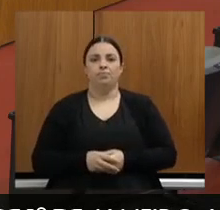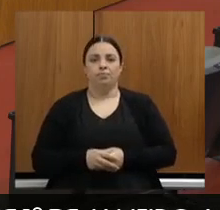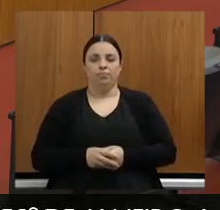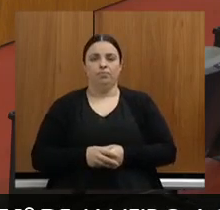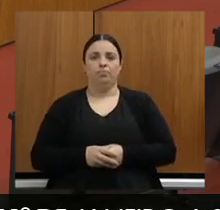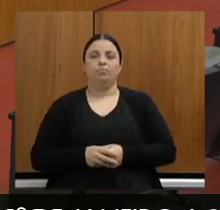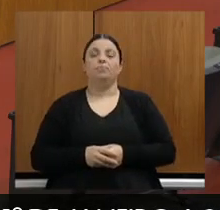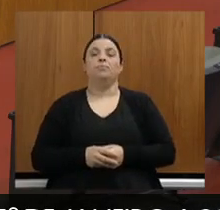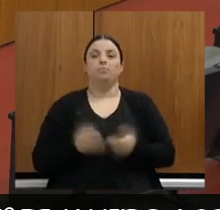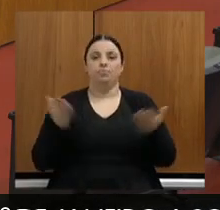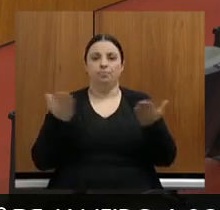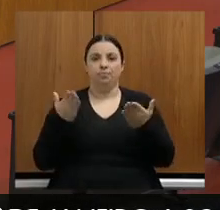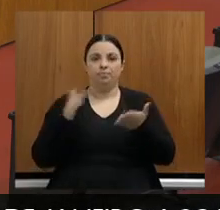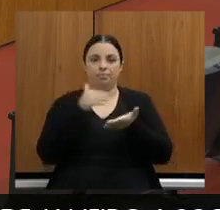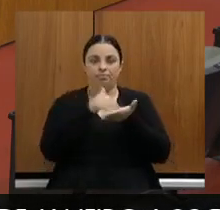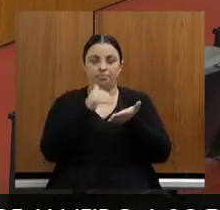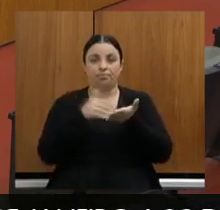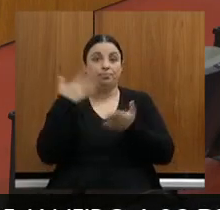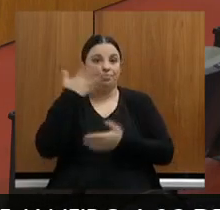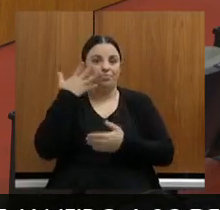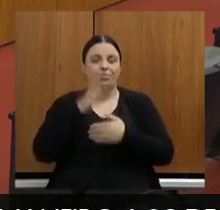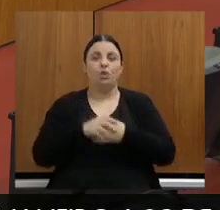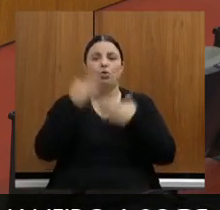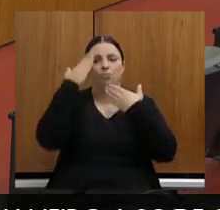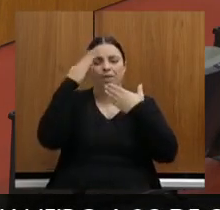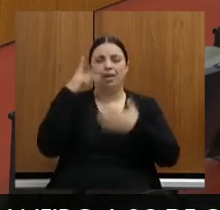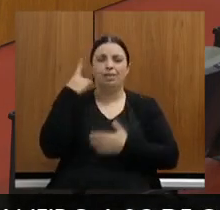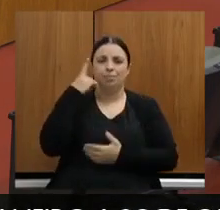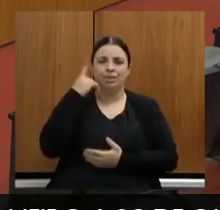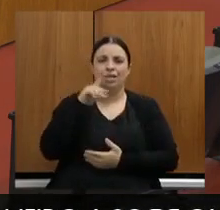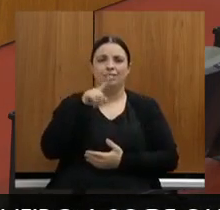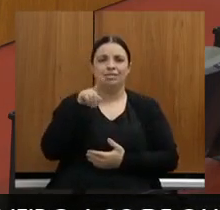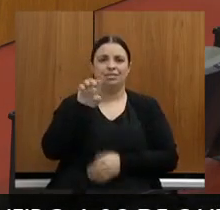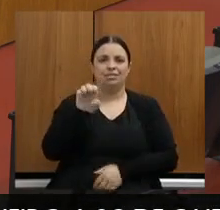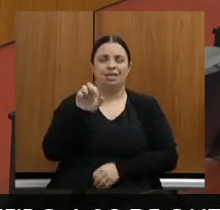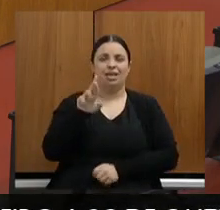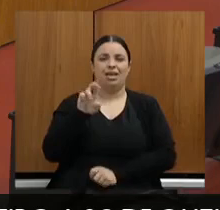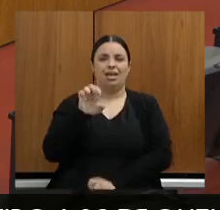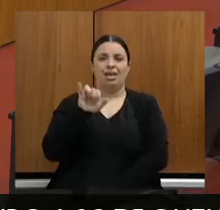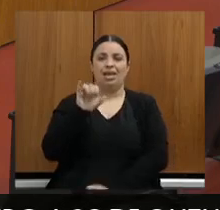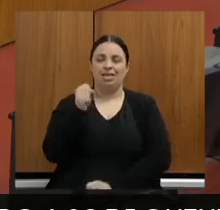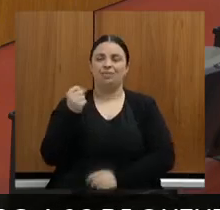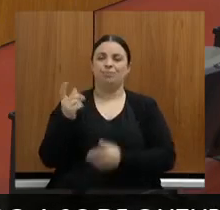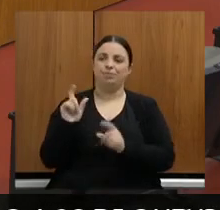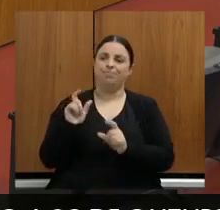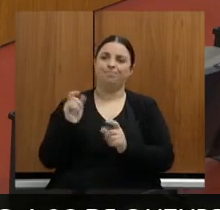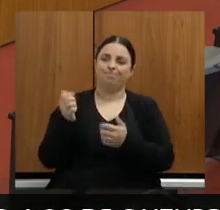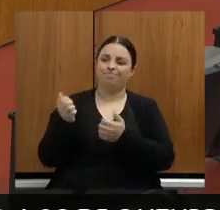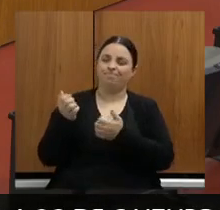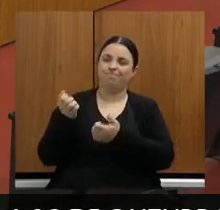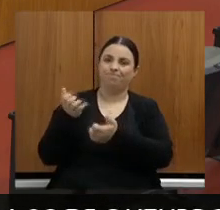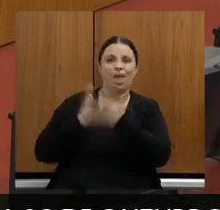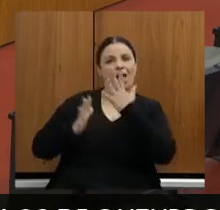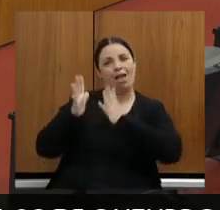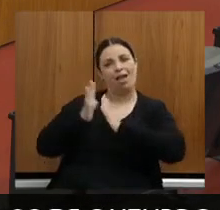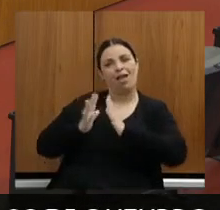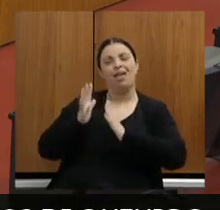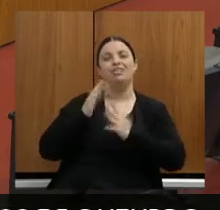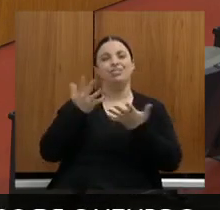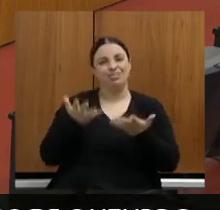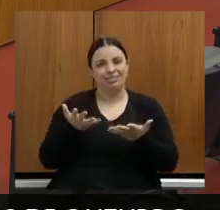e com a palavra secretária muito obrigada Deputado Zé Reis aí pelas palavras sempre de